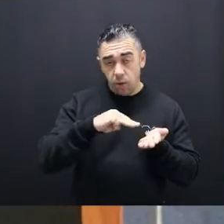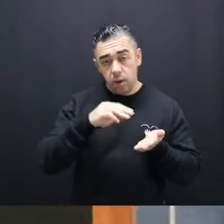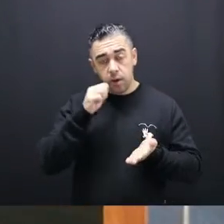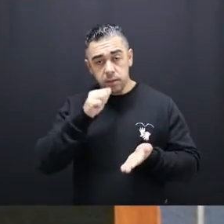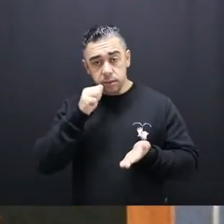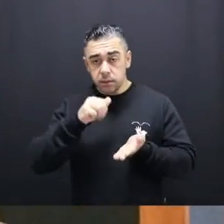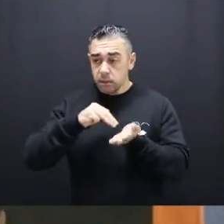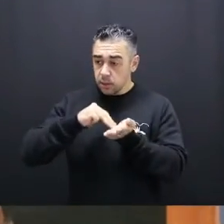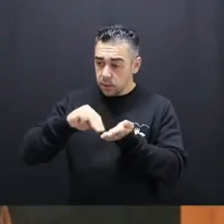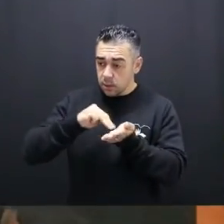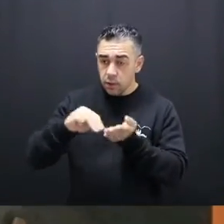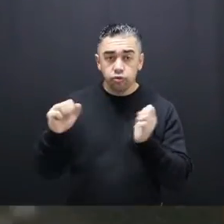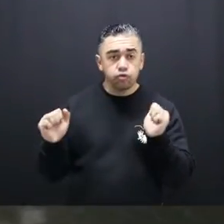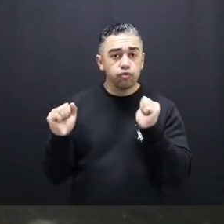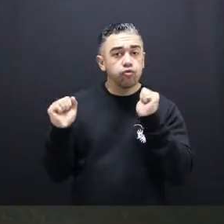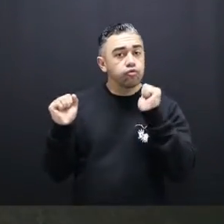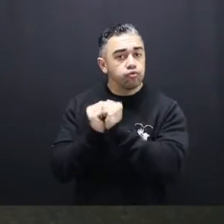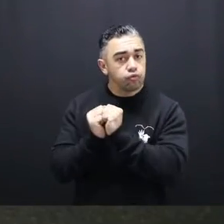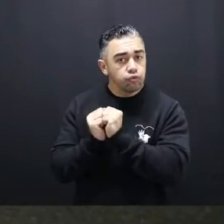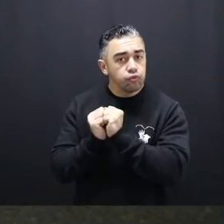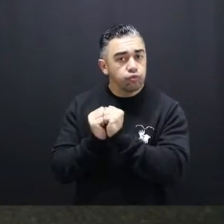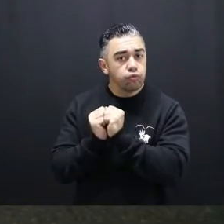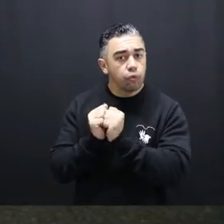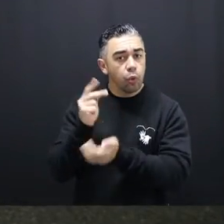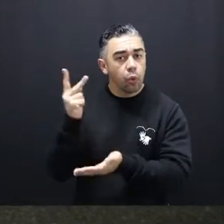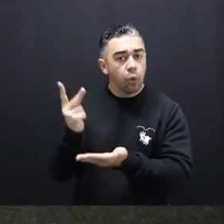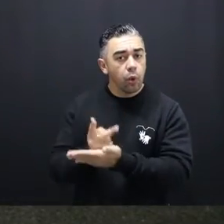junto com essa coisa questões erradas